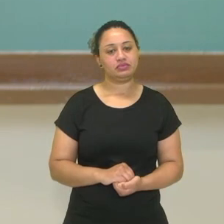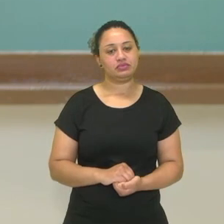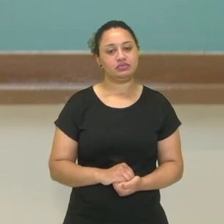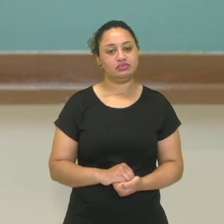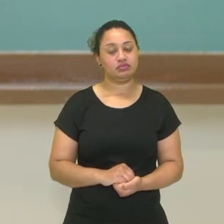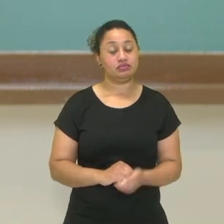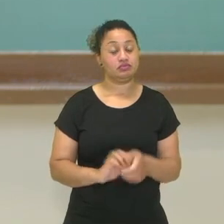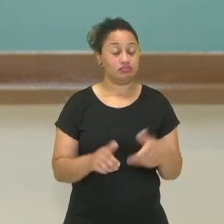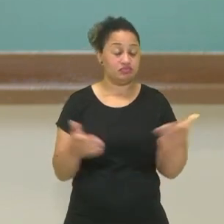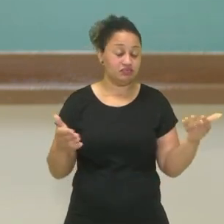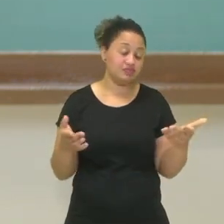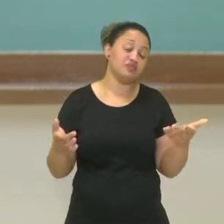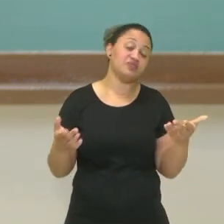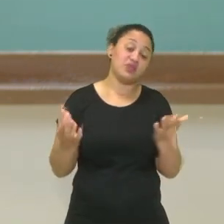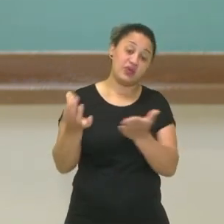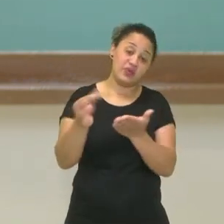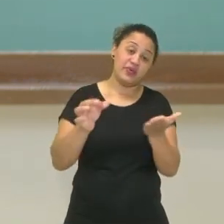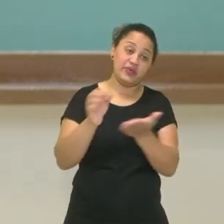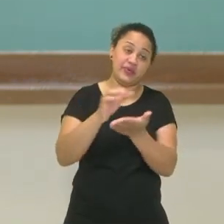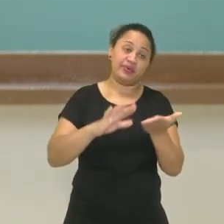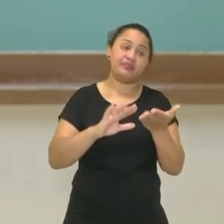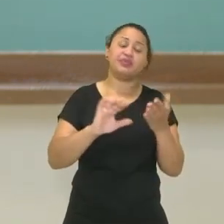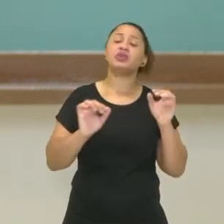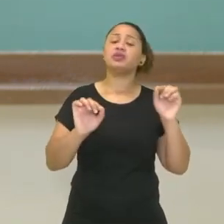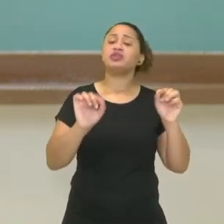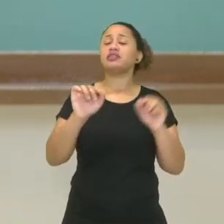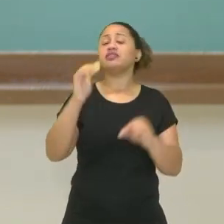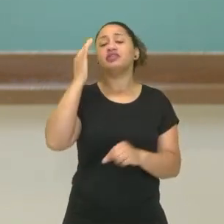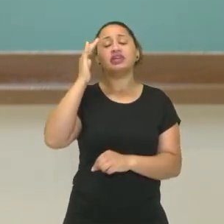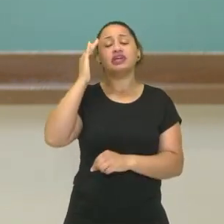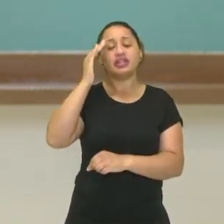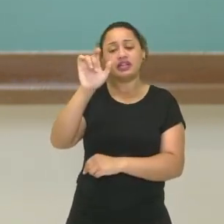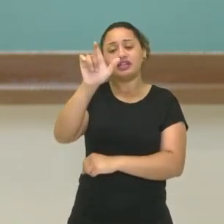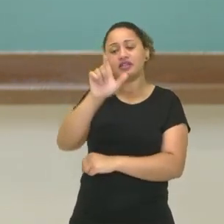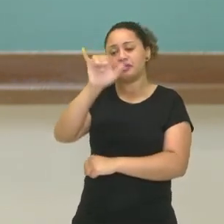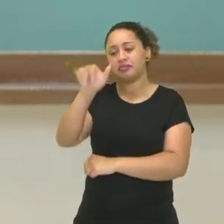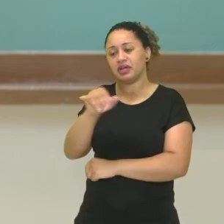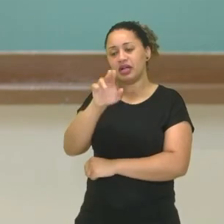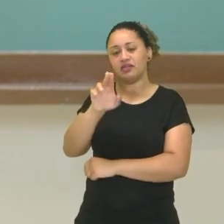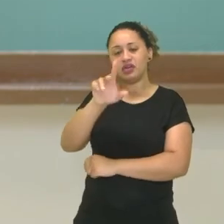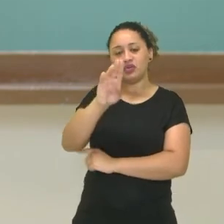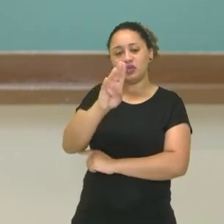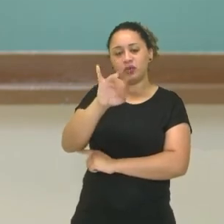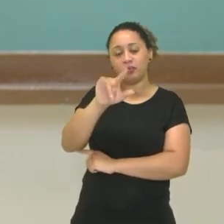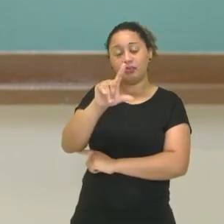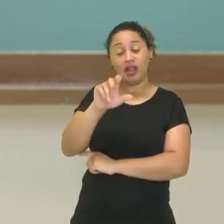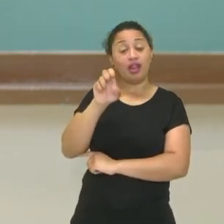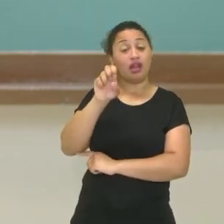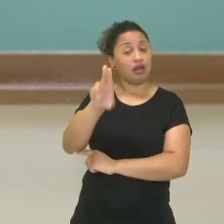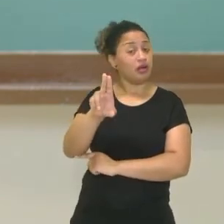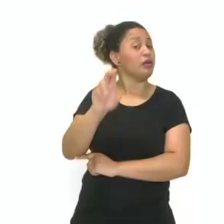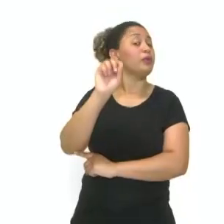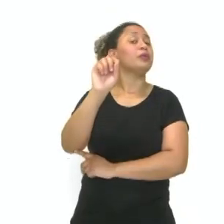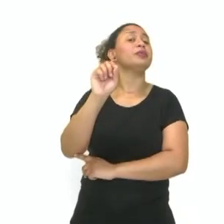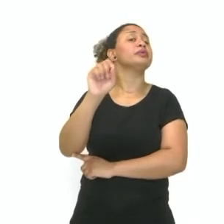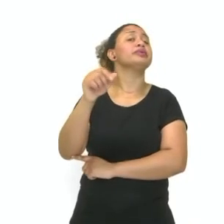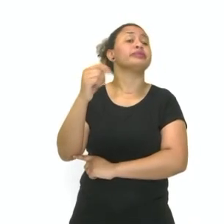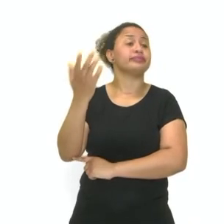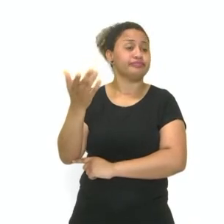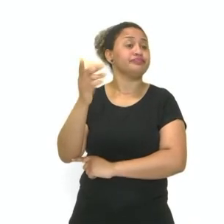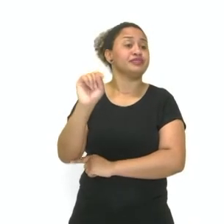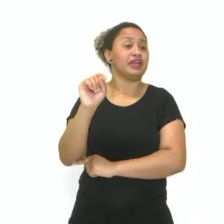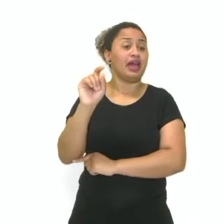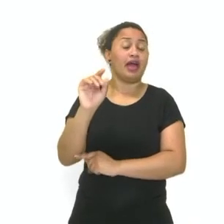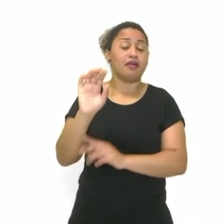Voltei, gabaritar contigo. Olha só, o que você entende por jubileu? Então vamos passo a passo. Jubileu é um